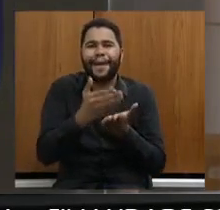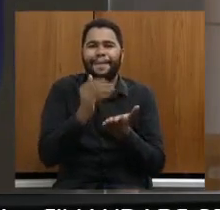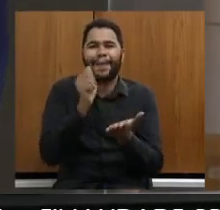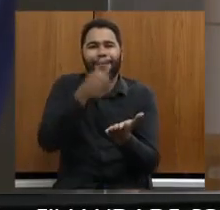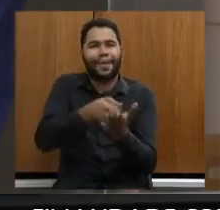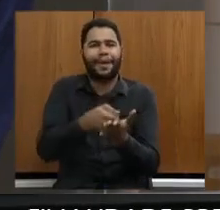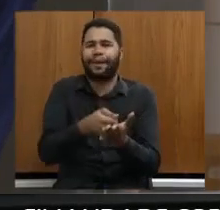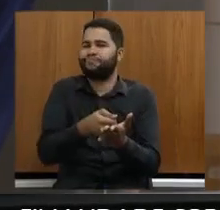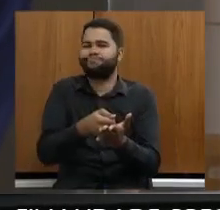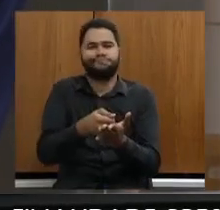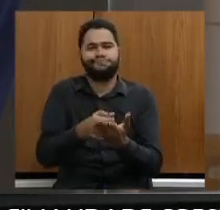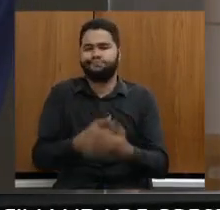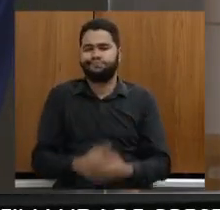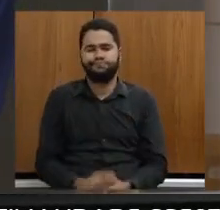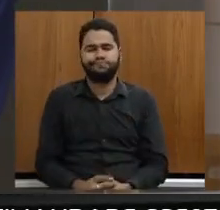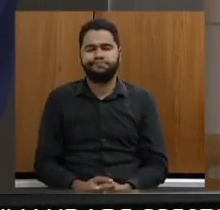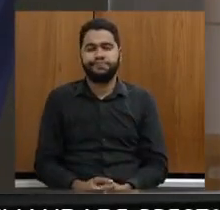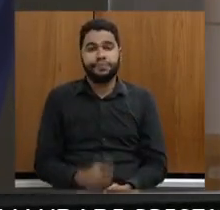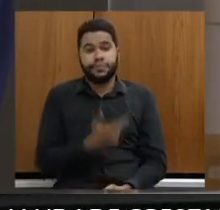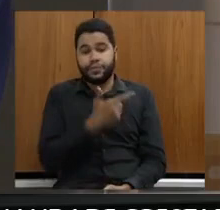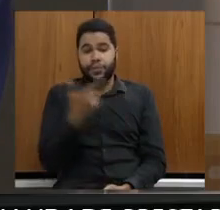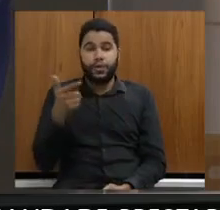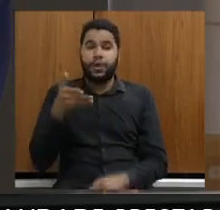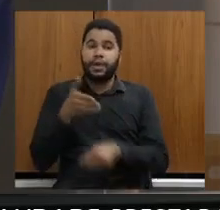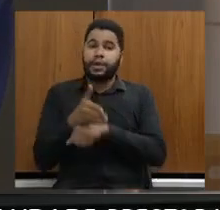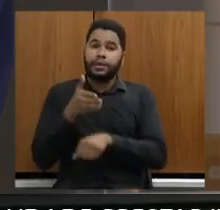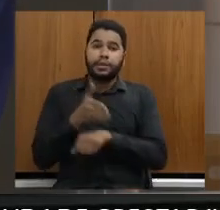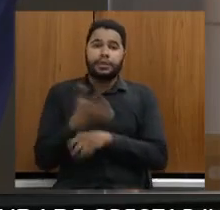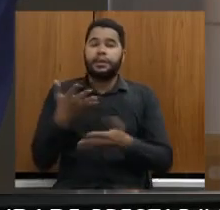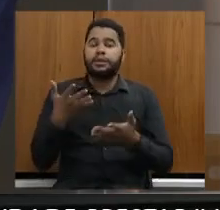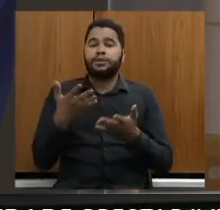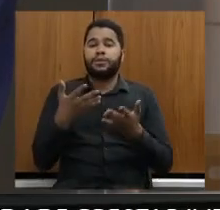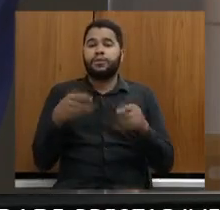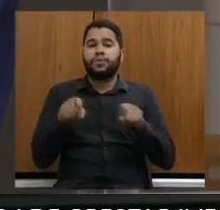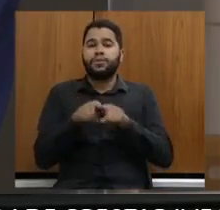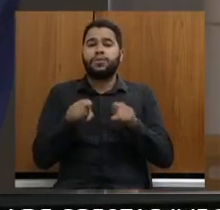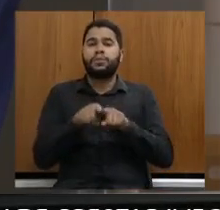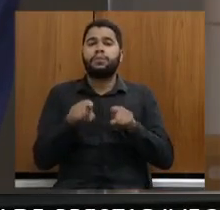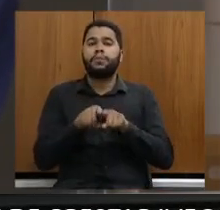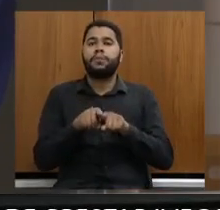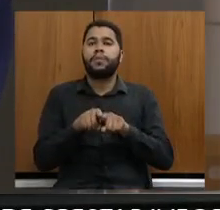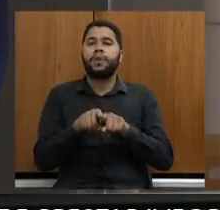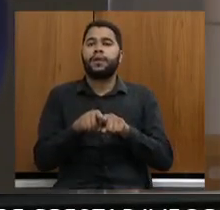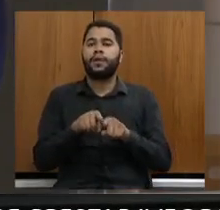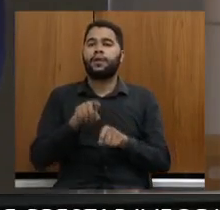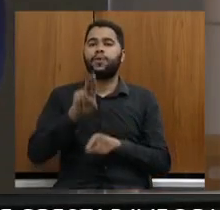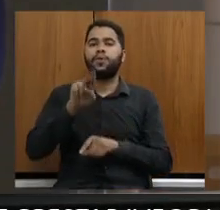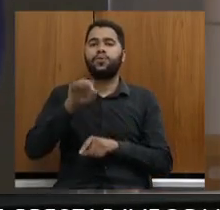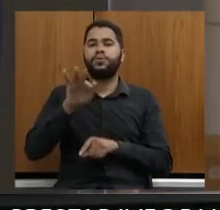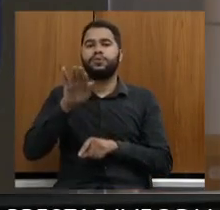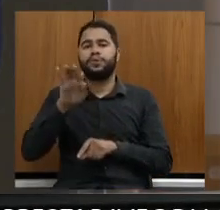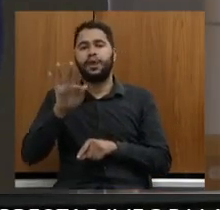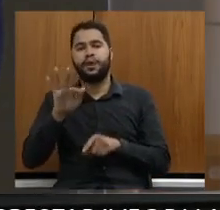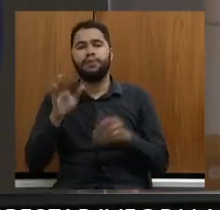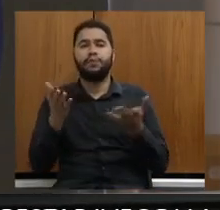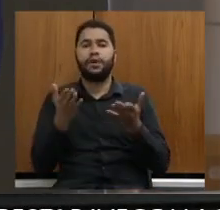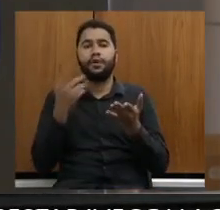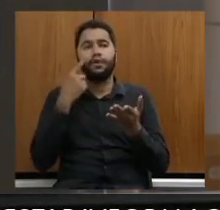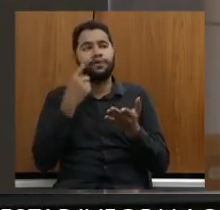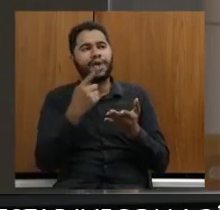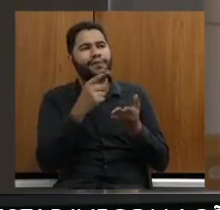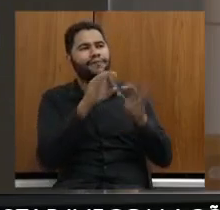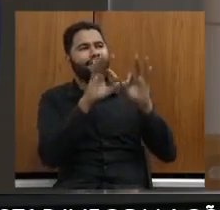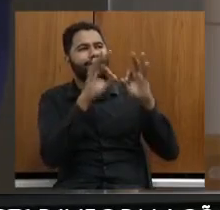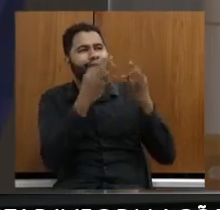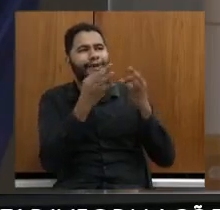Pardo de Minas a cidade não tem acesso a financiamento não tem acesso a eu Pronaf e agora vendo essas